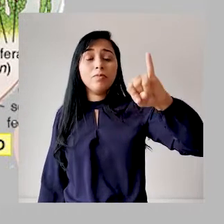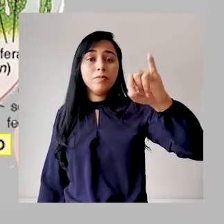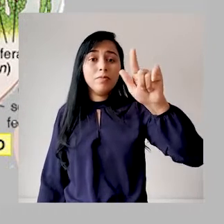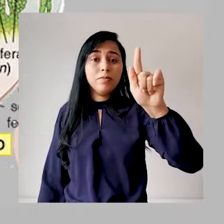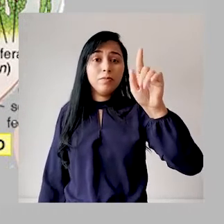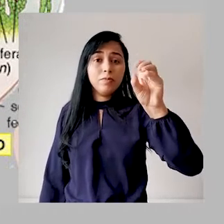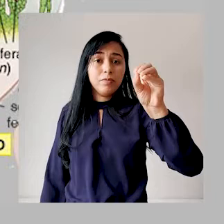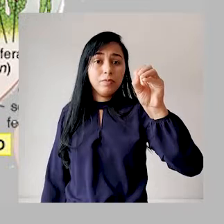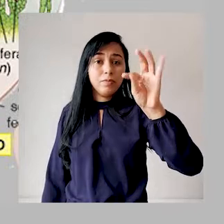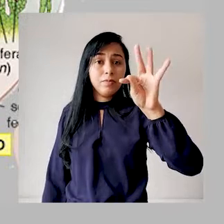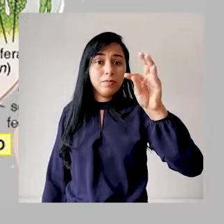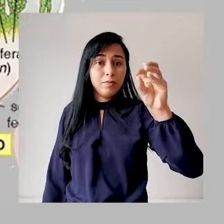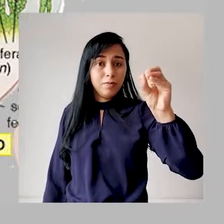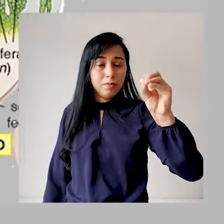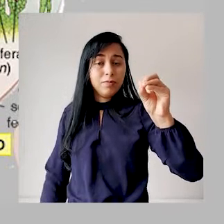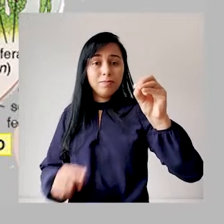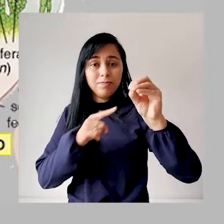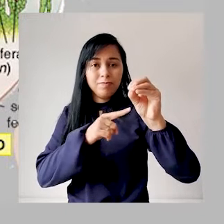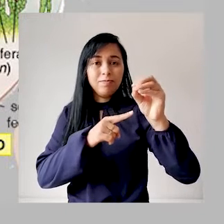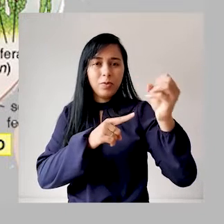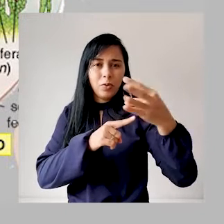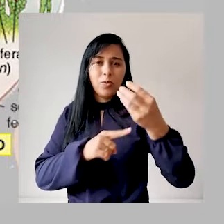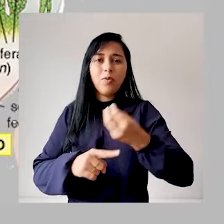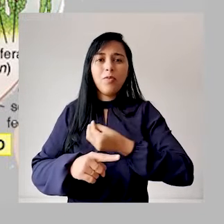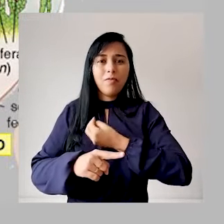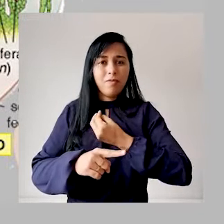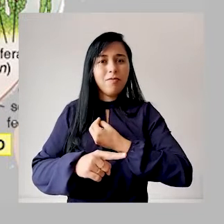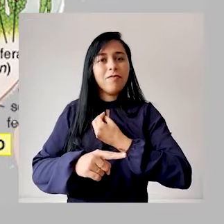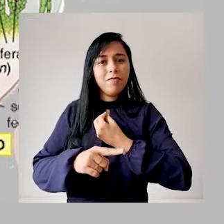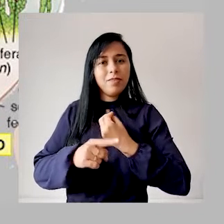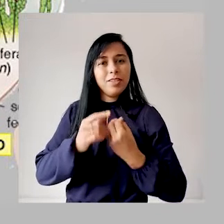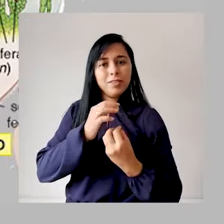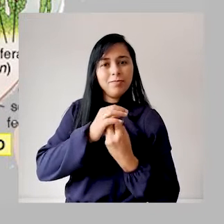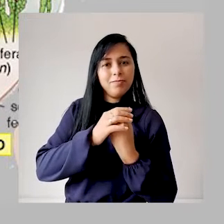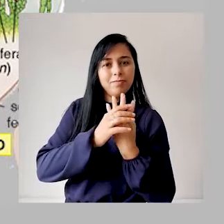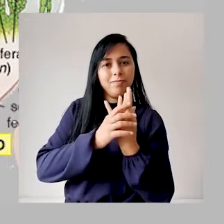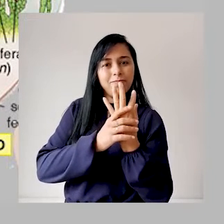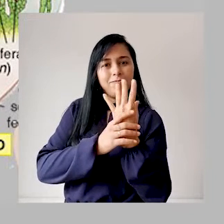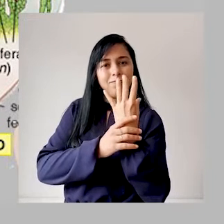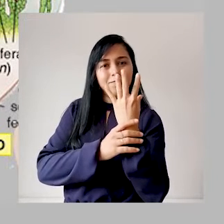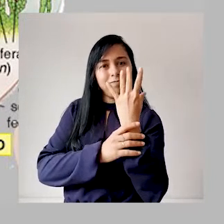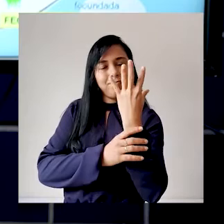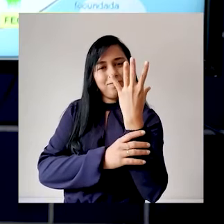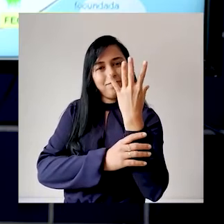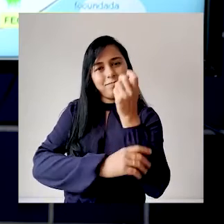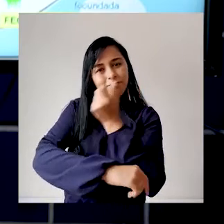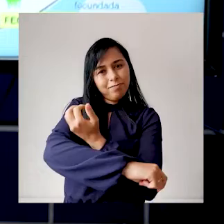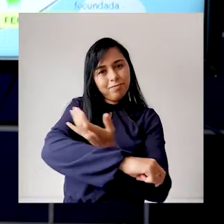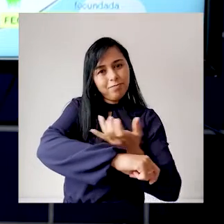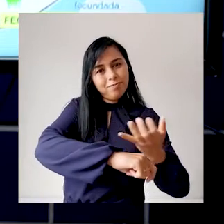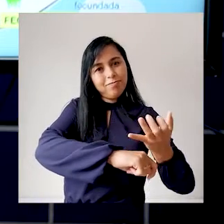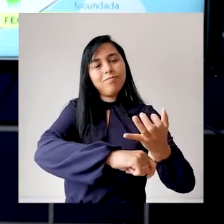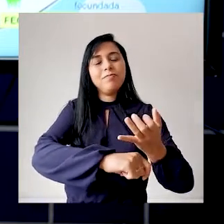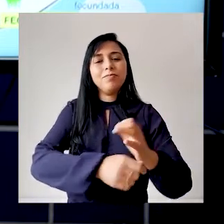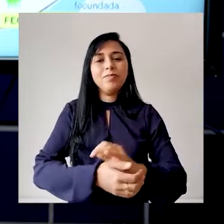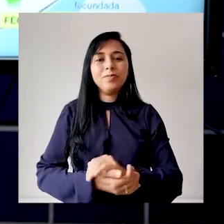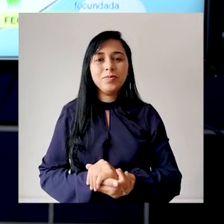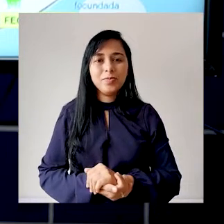em desenvolvimento. Forma-se depois o embrião e, por fim, o esporófito